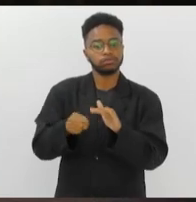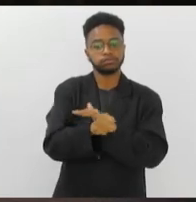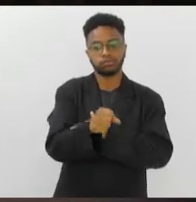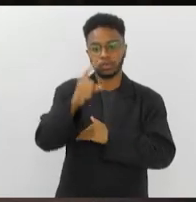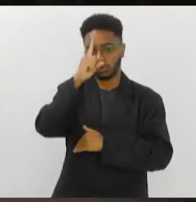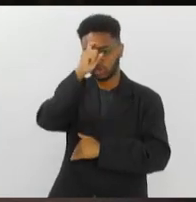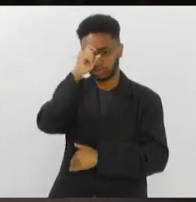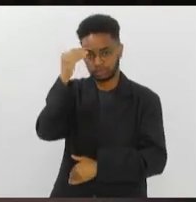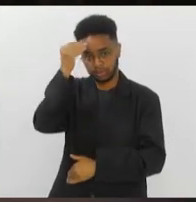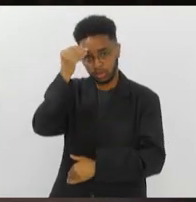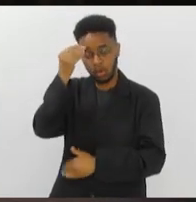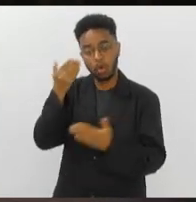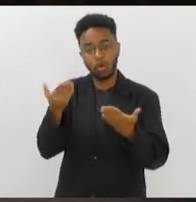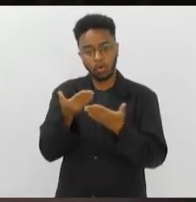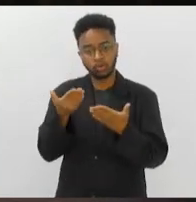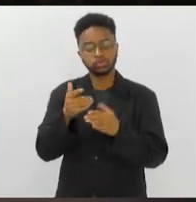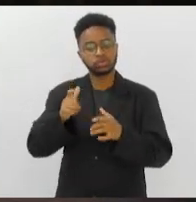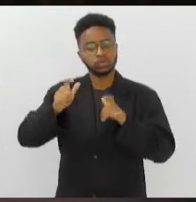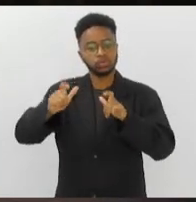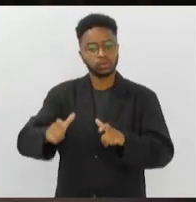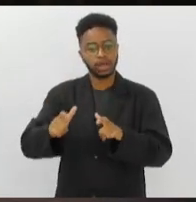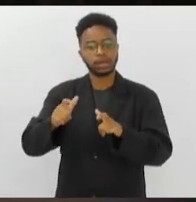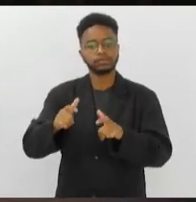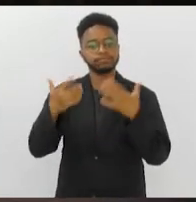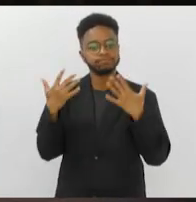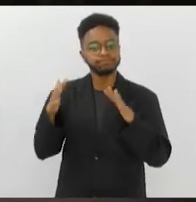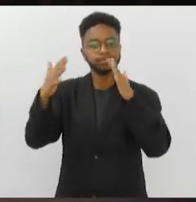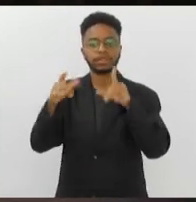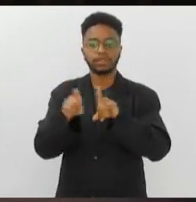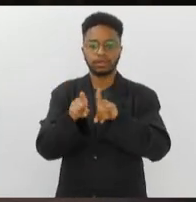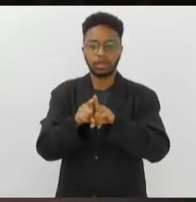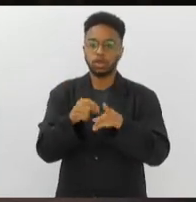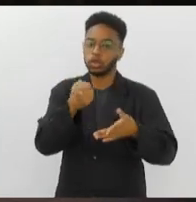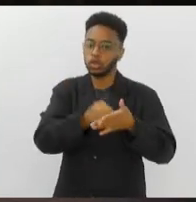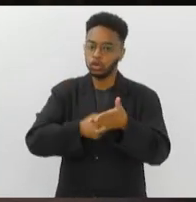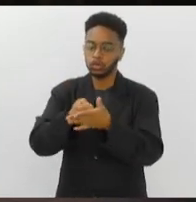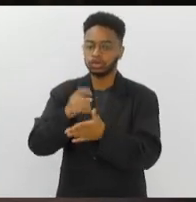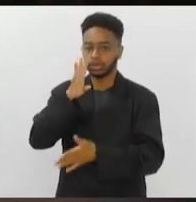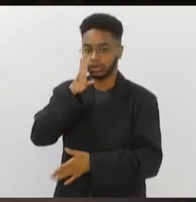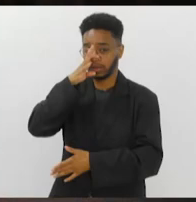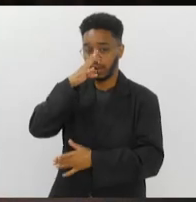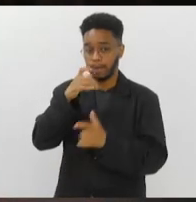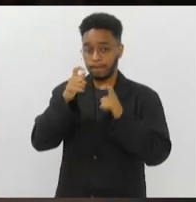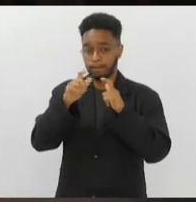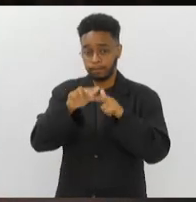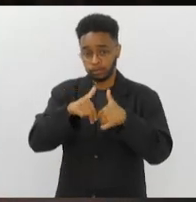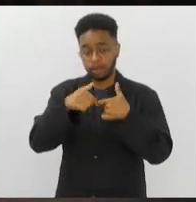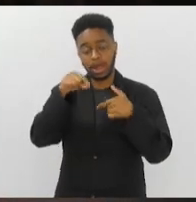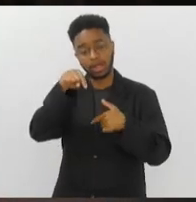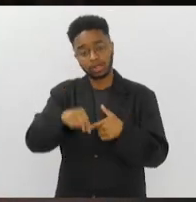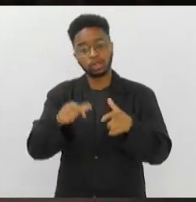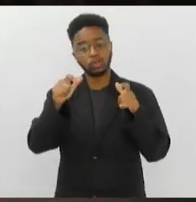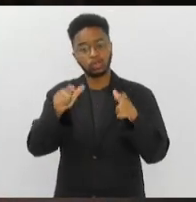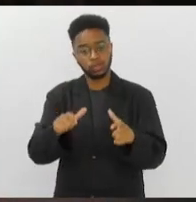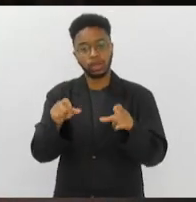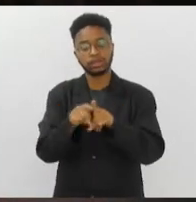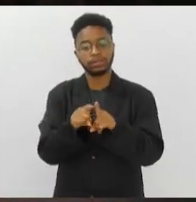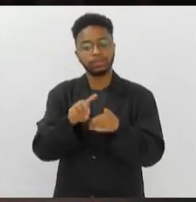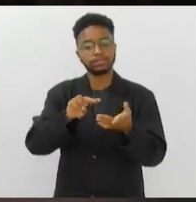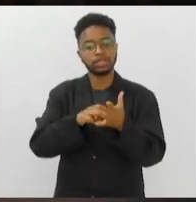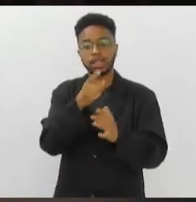de celebração, mas também de luta e resistência. Por isso, esse espaço também é um não